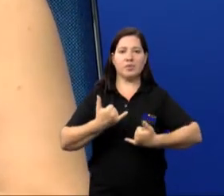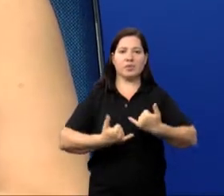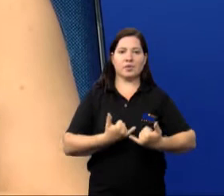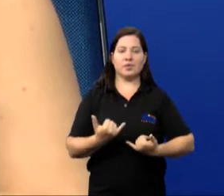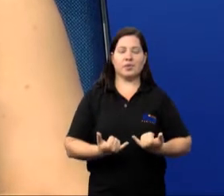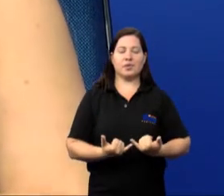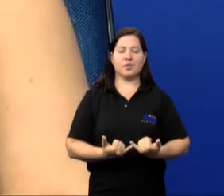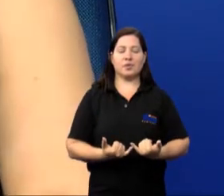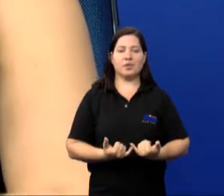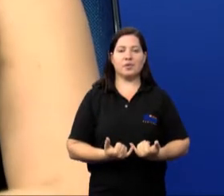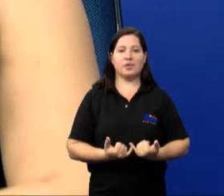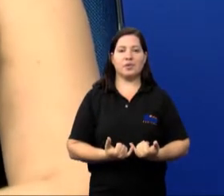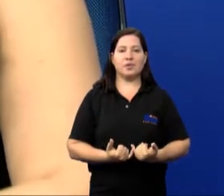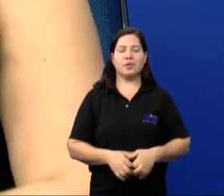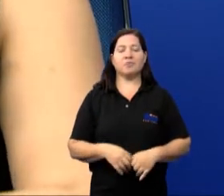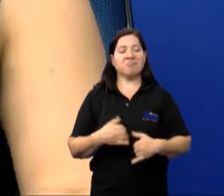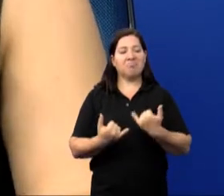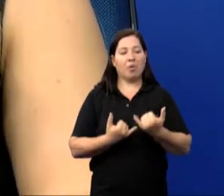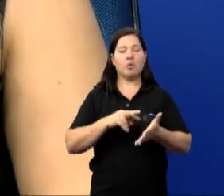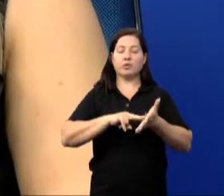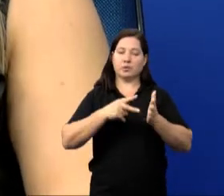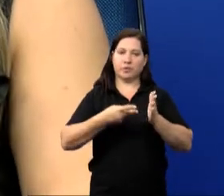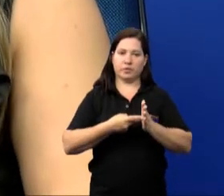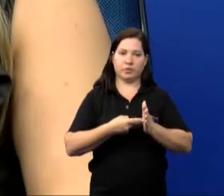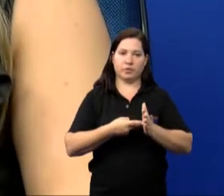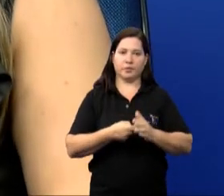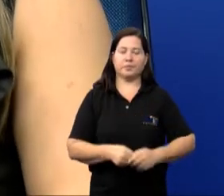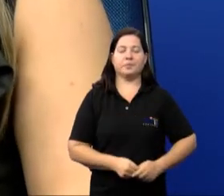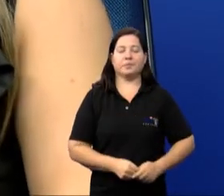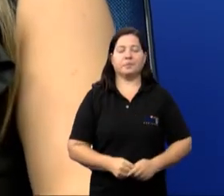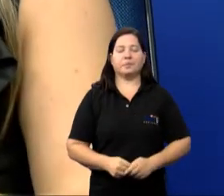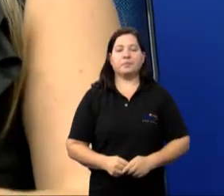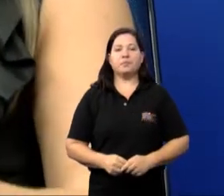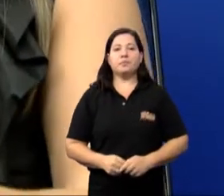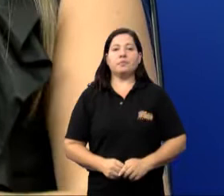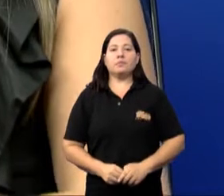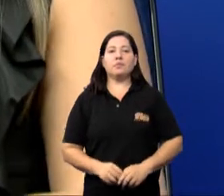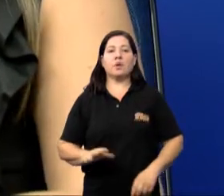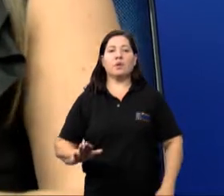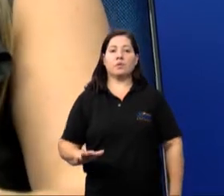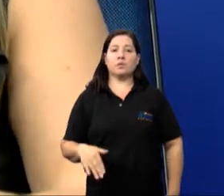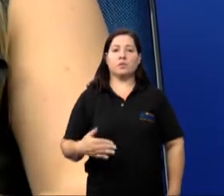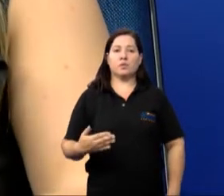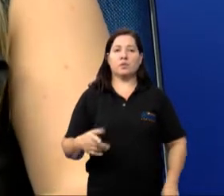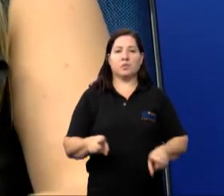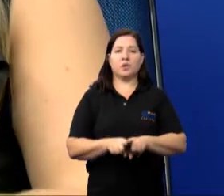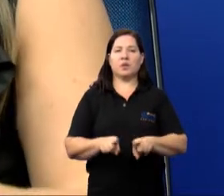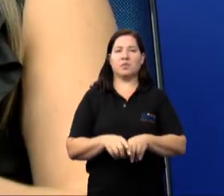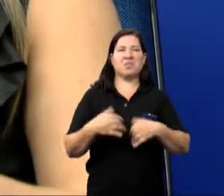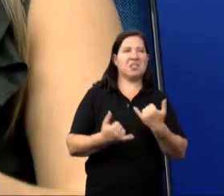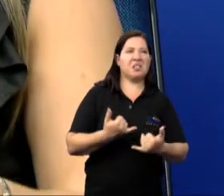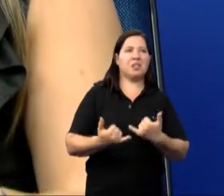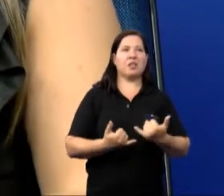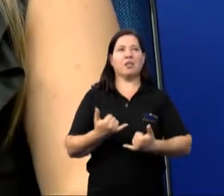ou melhor dizendo, é o jogo simbólico. O que é o jogo simbólico? O jogo simbólico é quando, ou conhecido também como brincadeira de papéis,